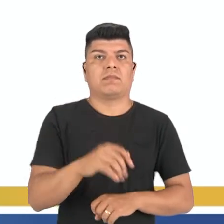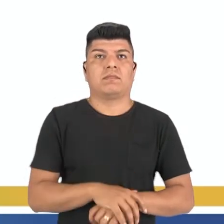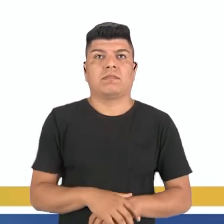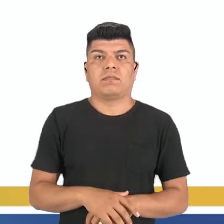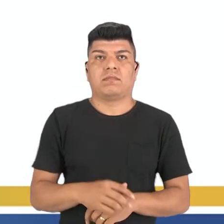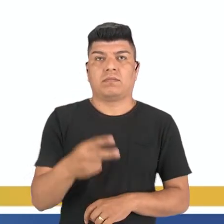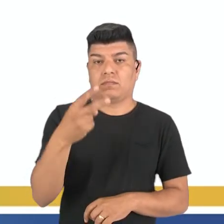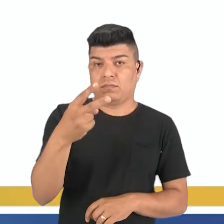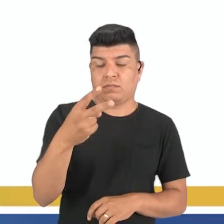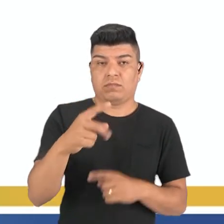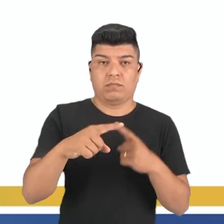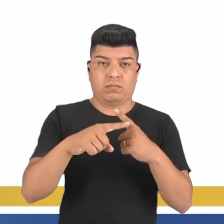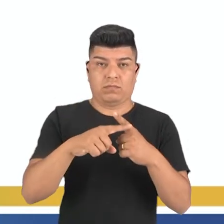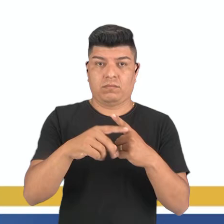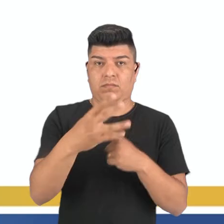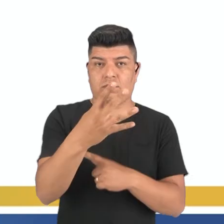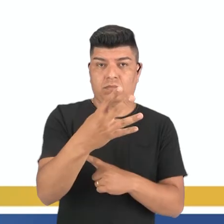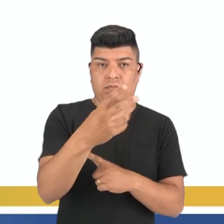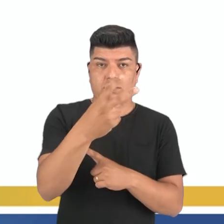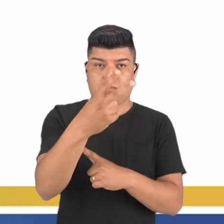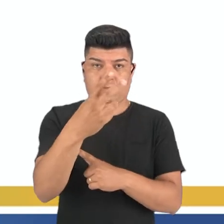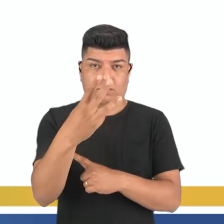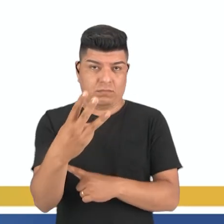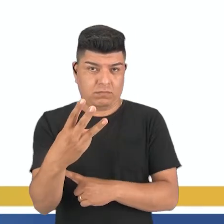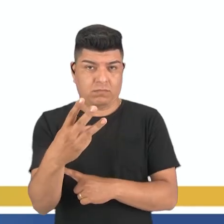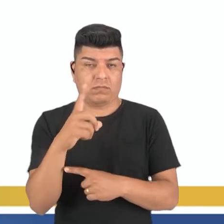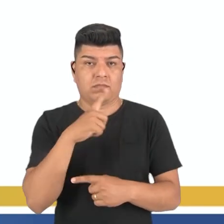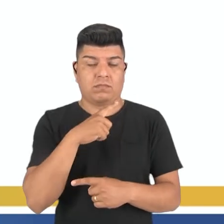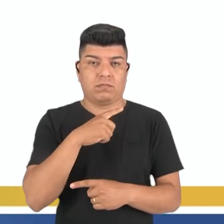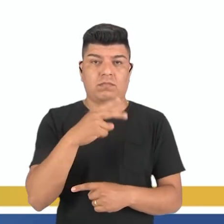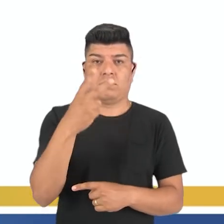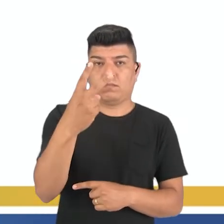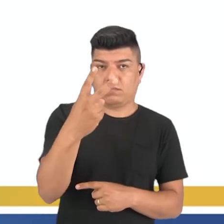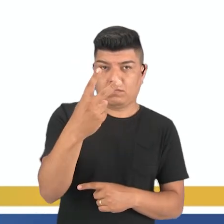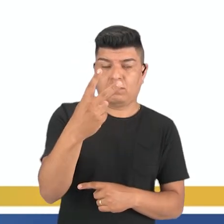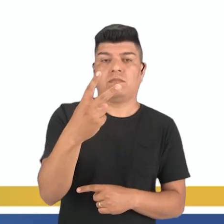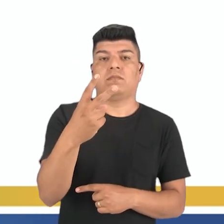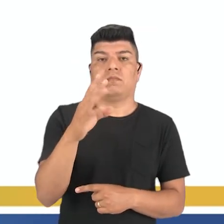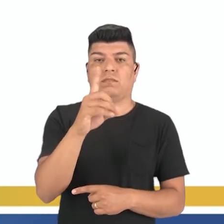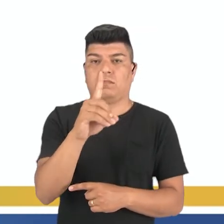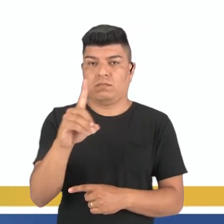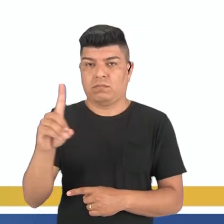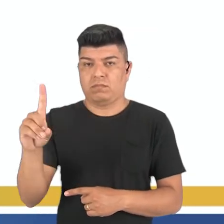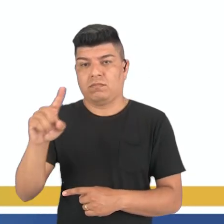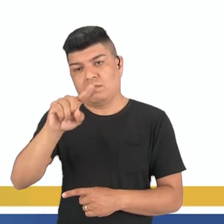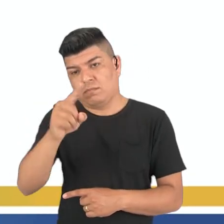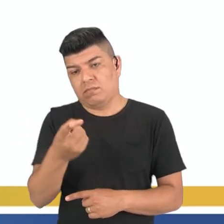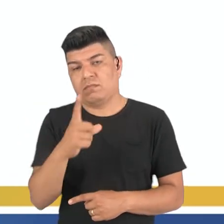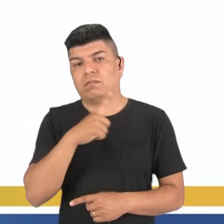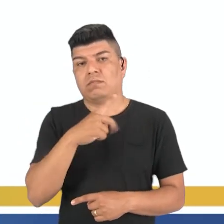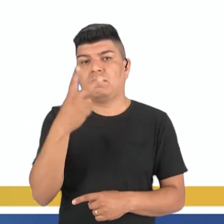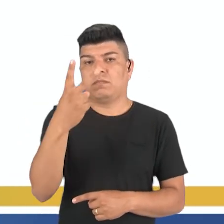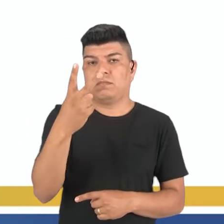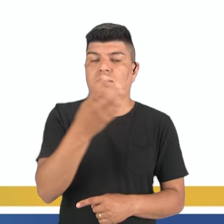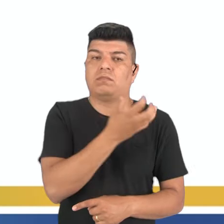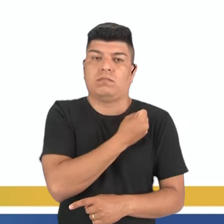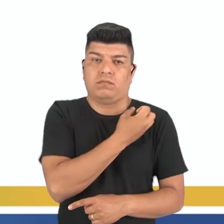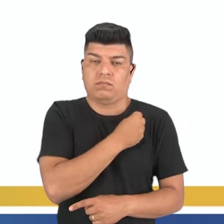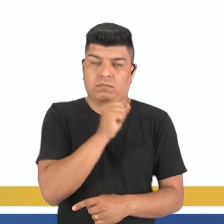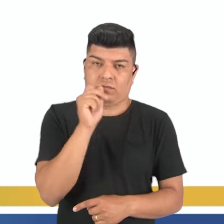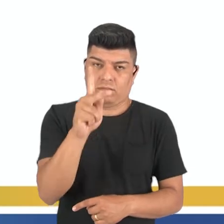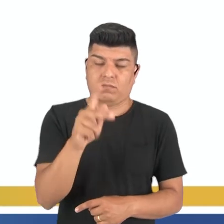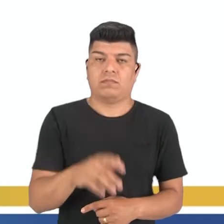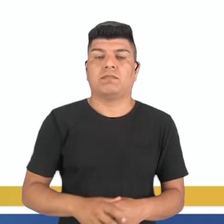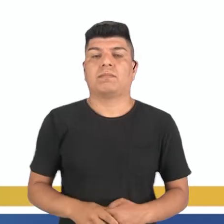Que 2,43 possui duas casas decimais, ou seja, a direita da vírgula tem dois números,